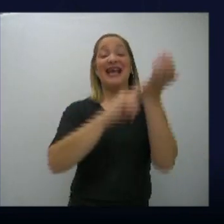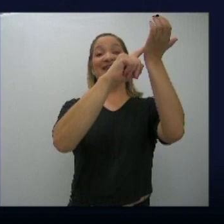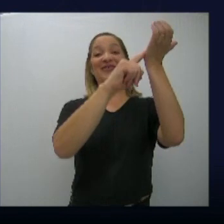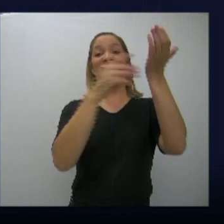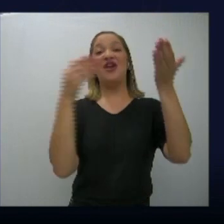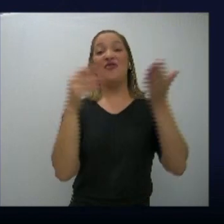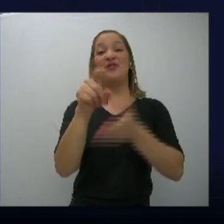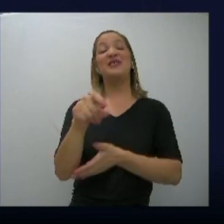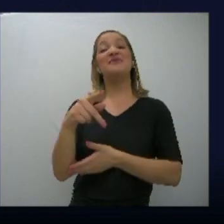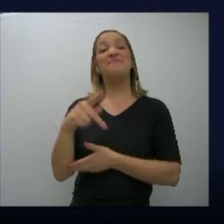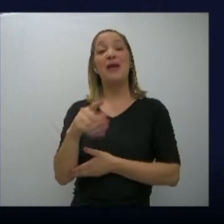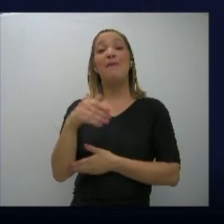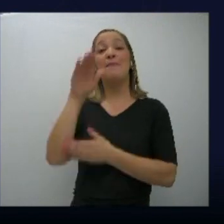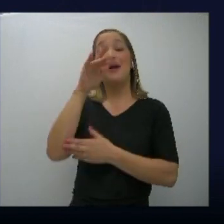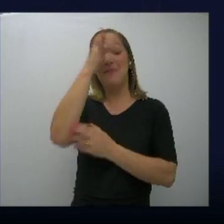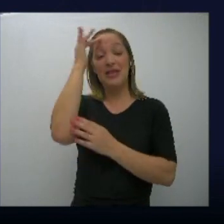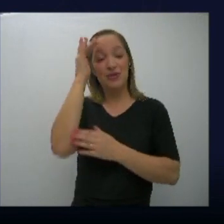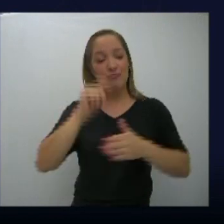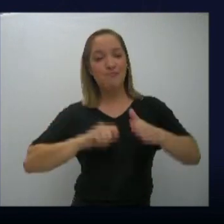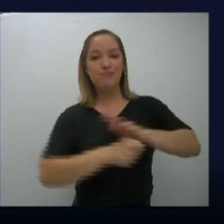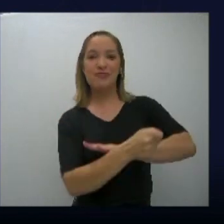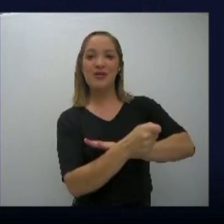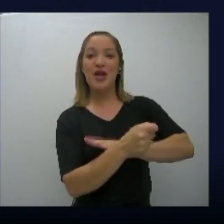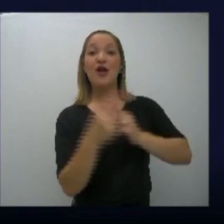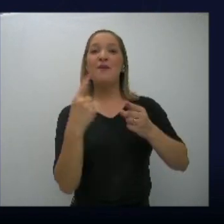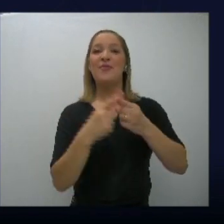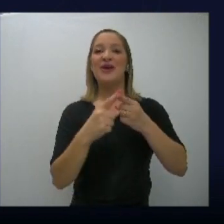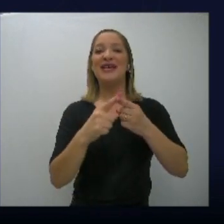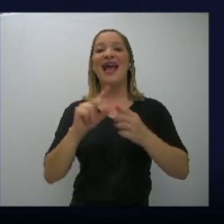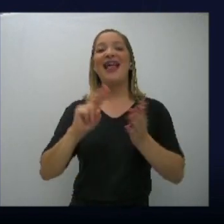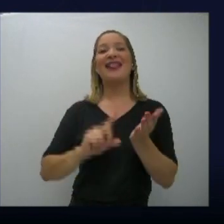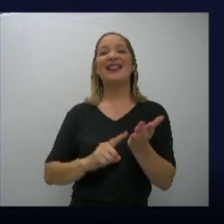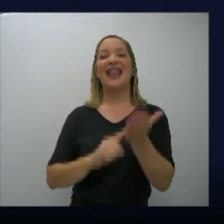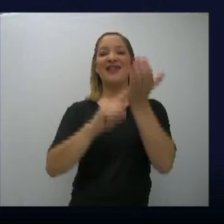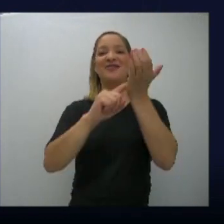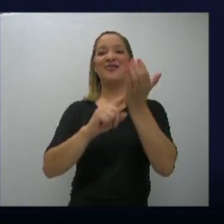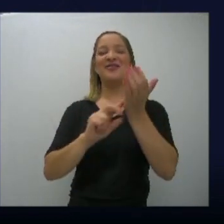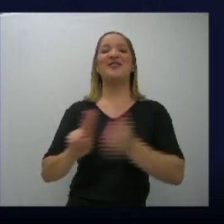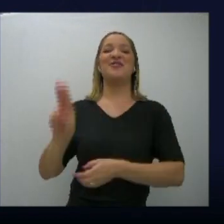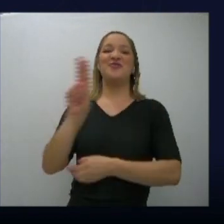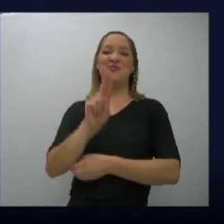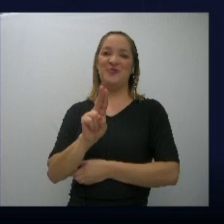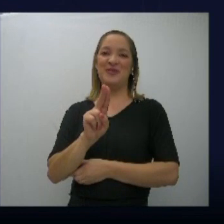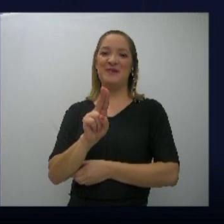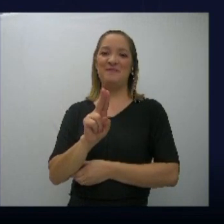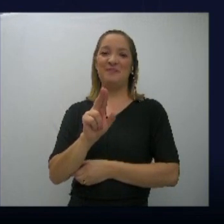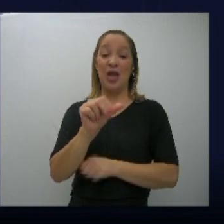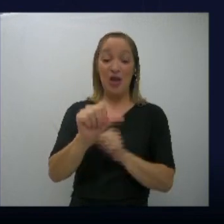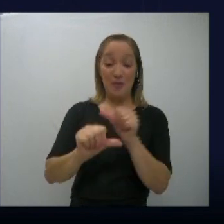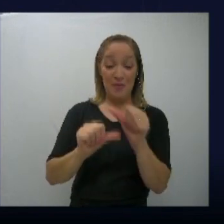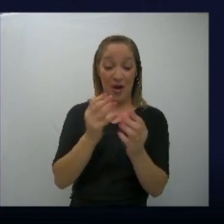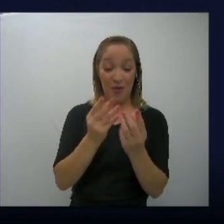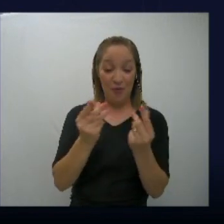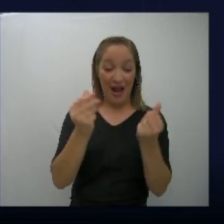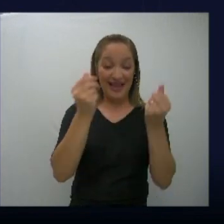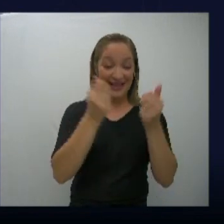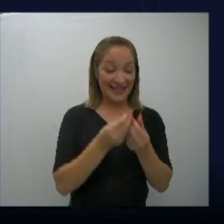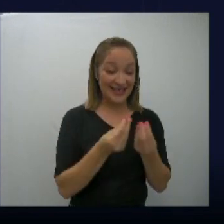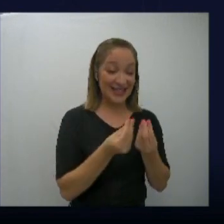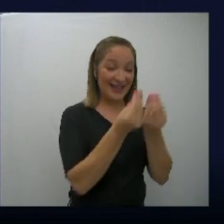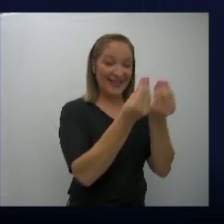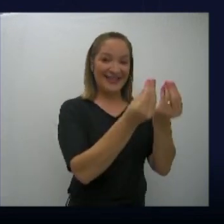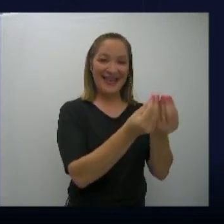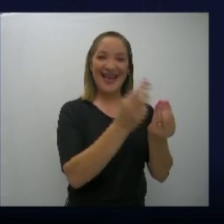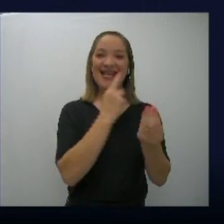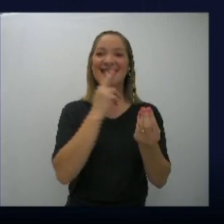tem muita gente divertido porque anos a tecnologia o iFood reduz o preço e aumentar a qualidade de entrega permite o tempo parar de tempeiro os desejos